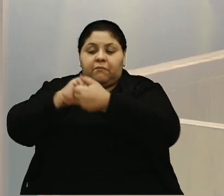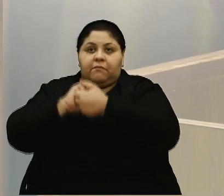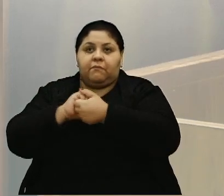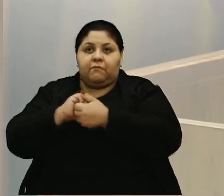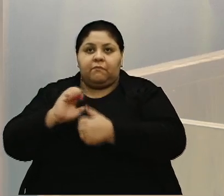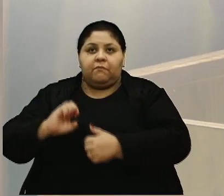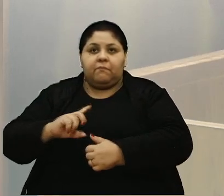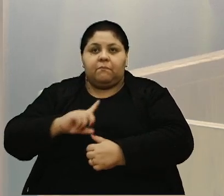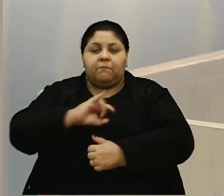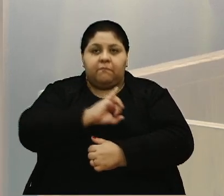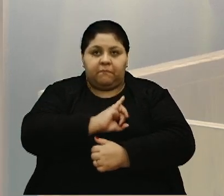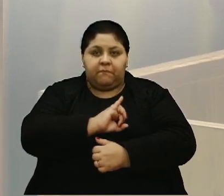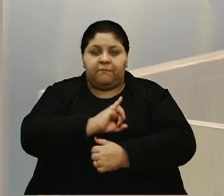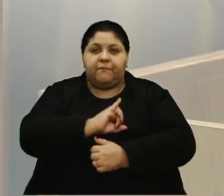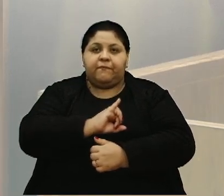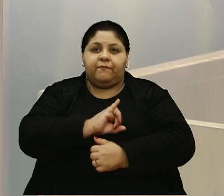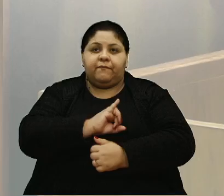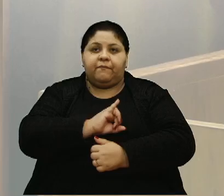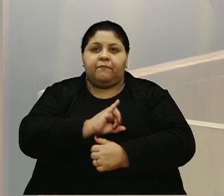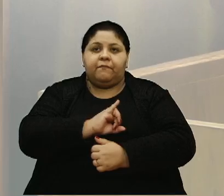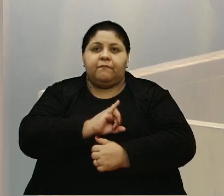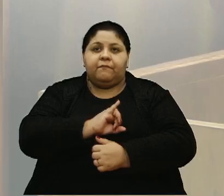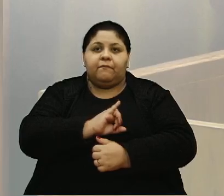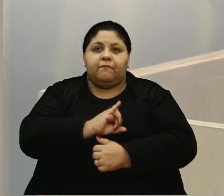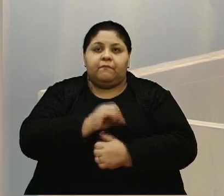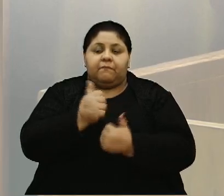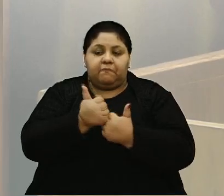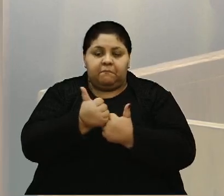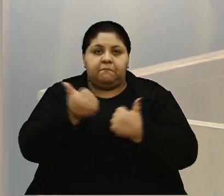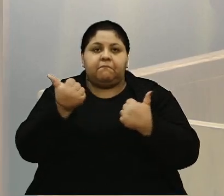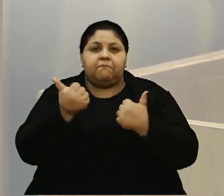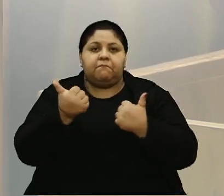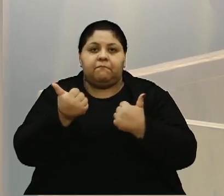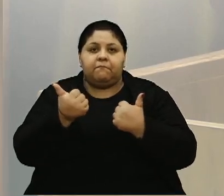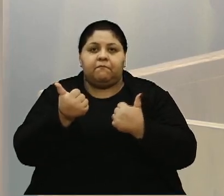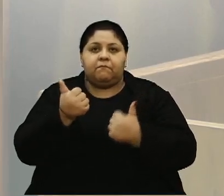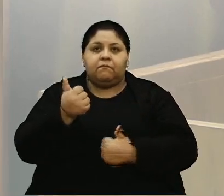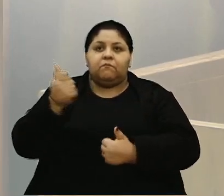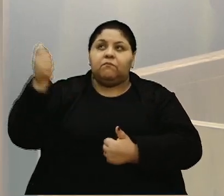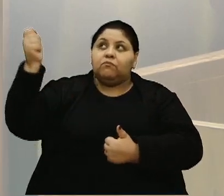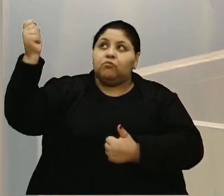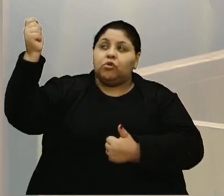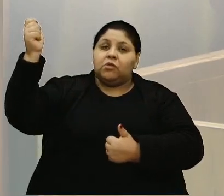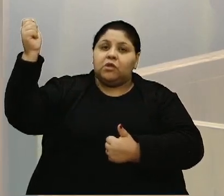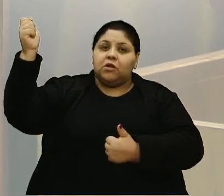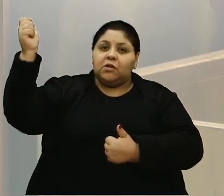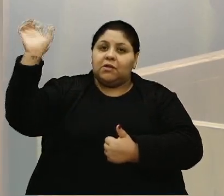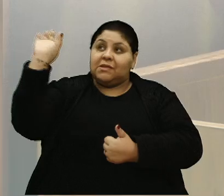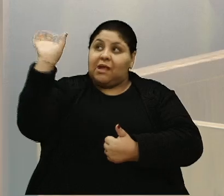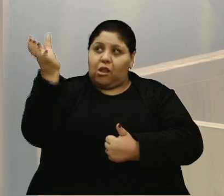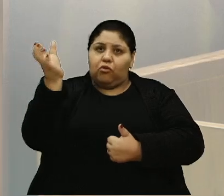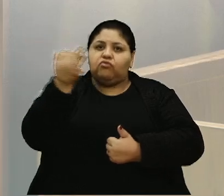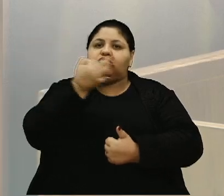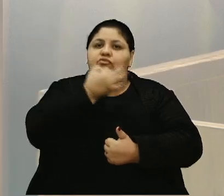Ed Carlos, que faz uma assessoria aí da Luz de Caxias do